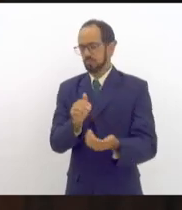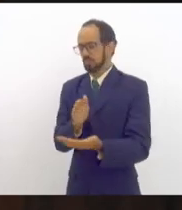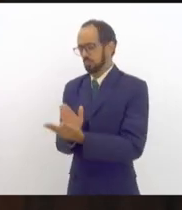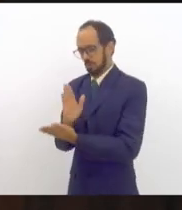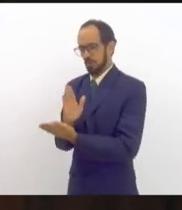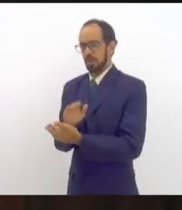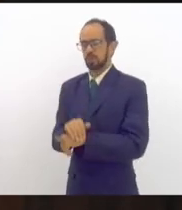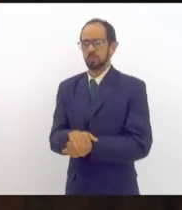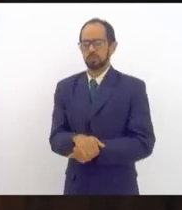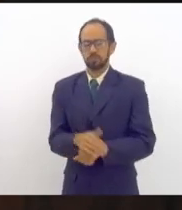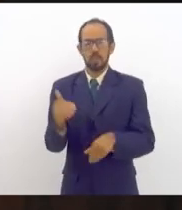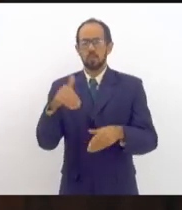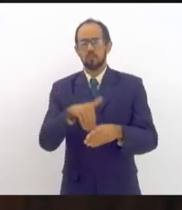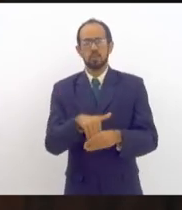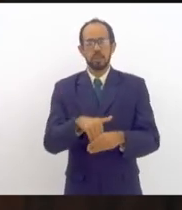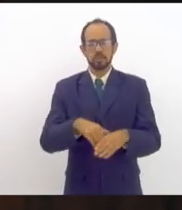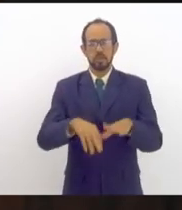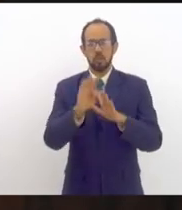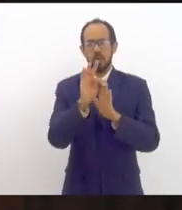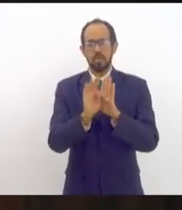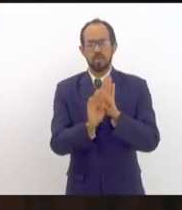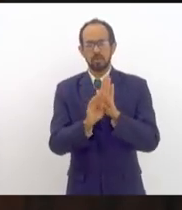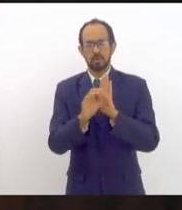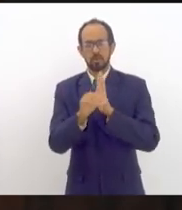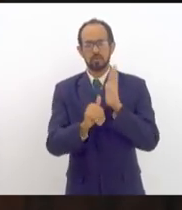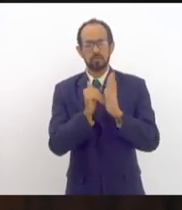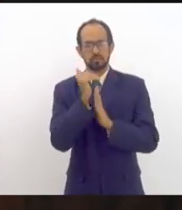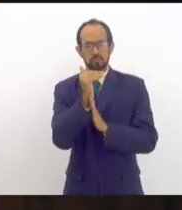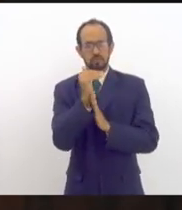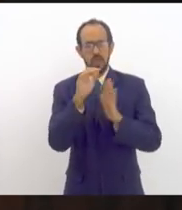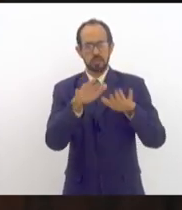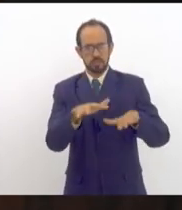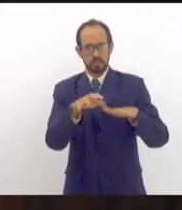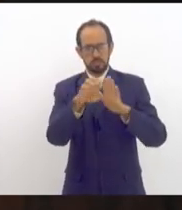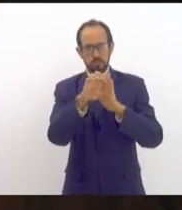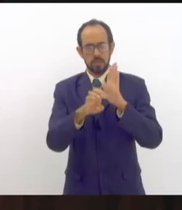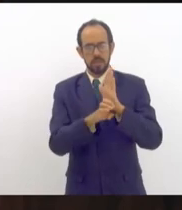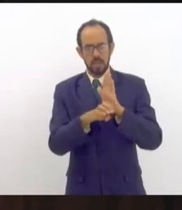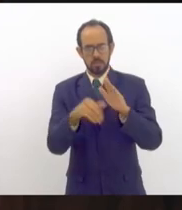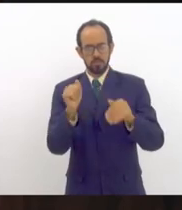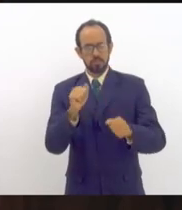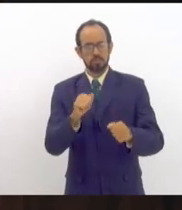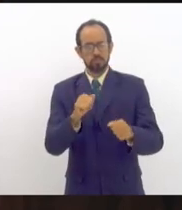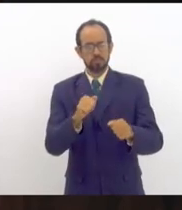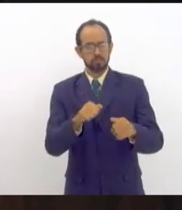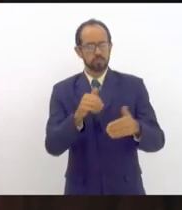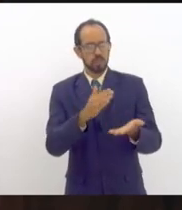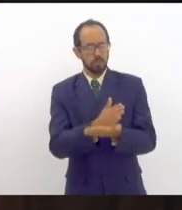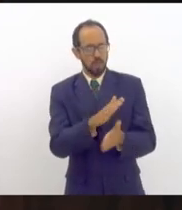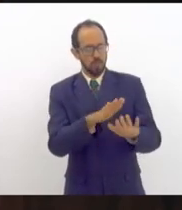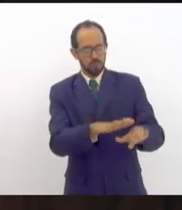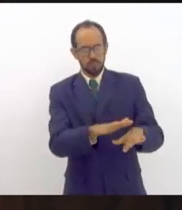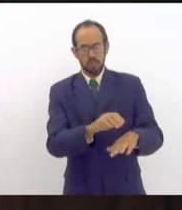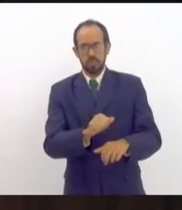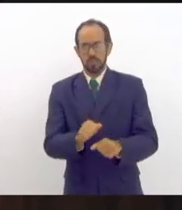em votação a redação do vencida-se emendado senhores que a própria Como estão aprovado